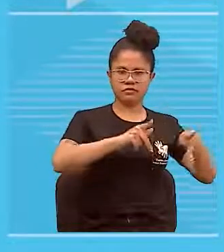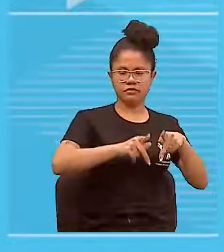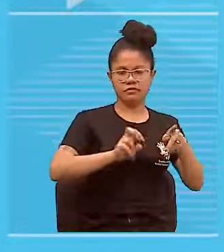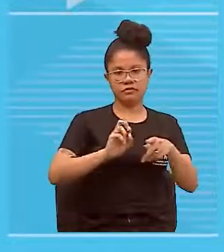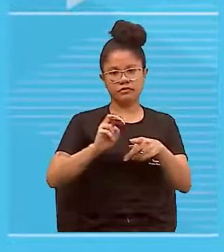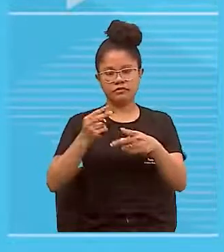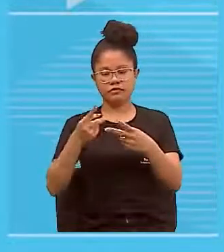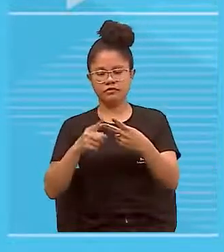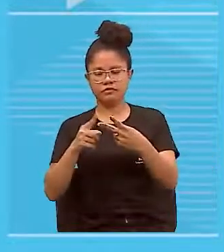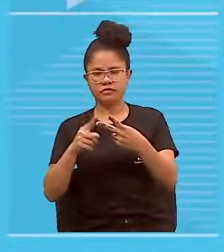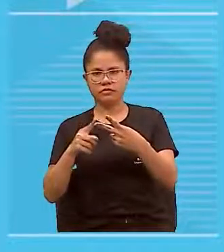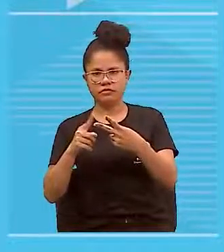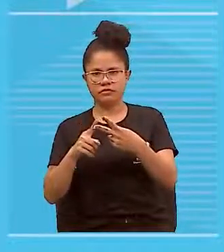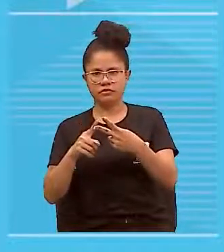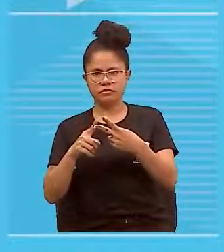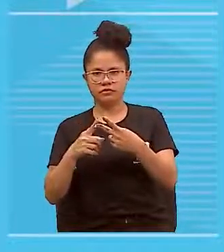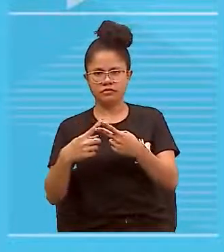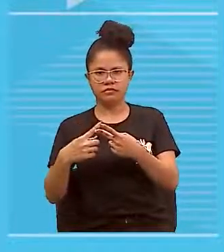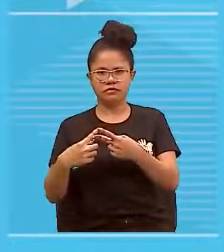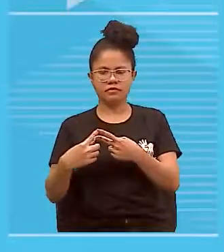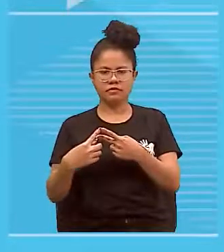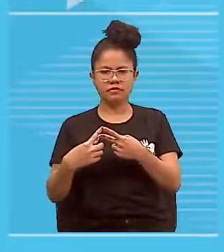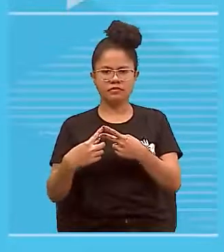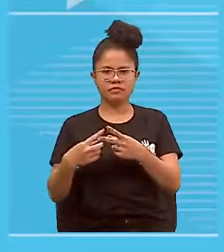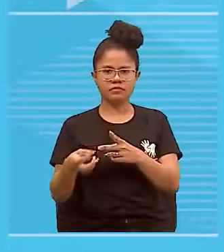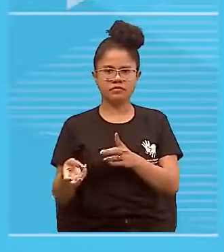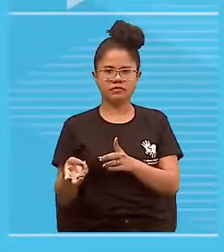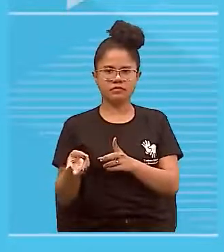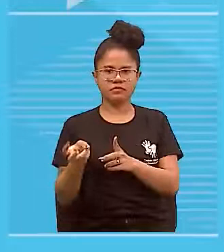seres de uma mesma espécie.